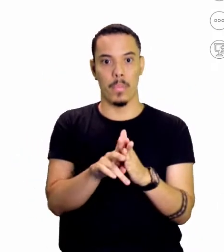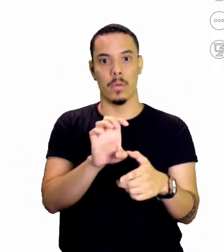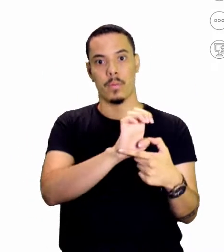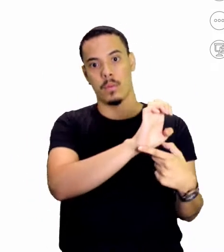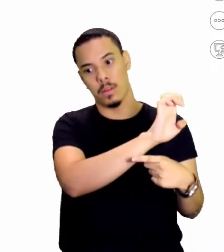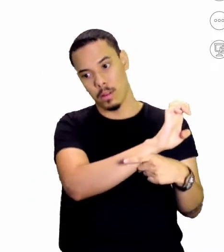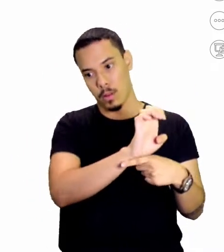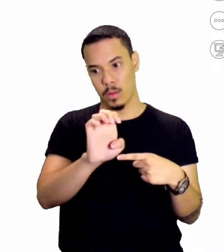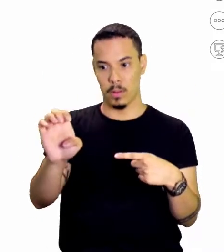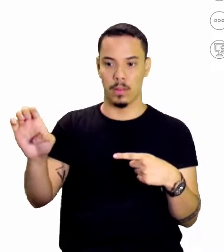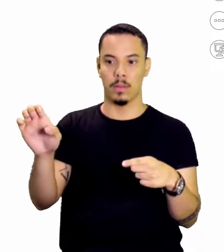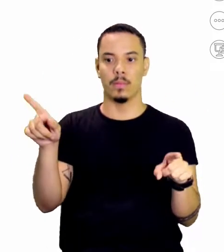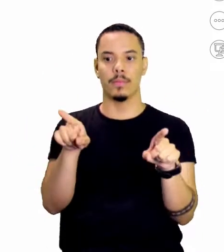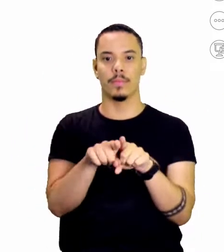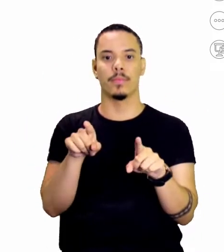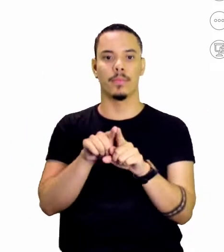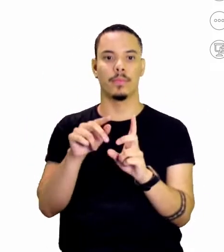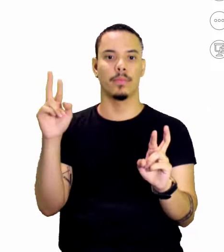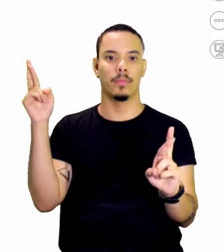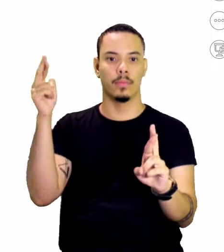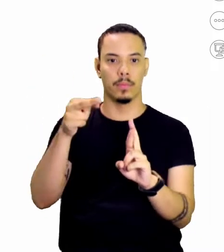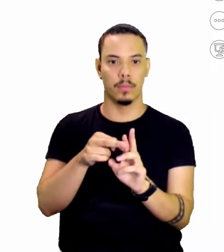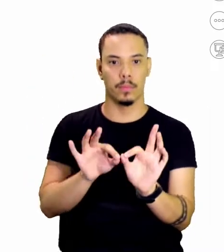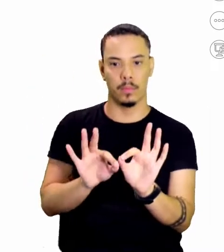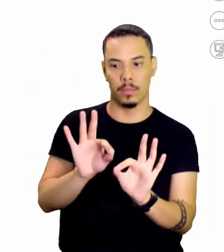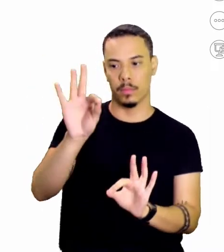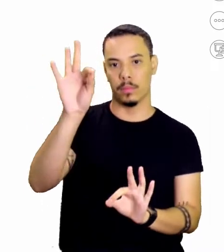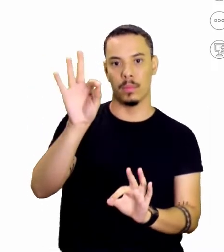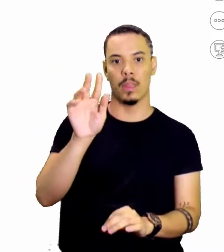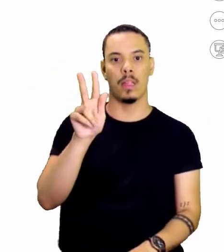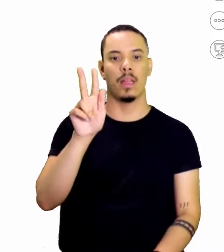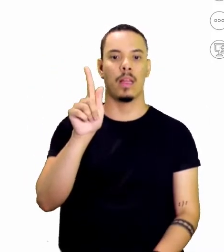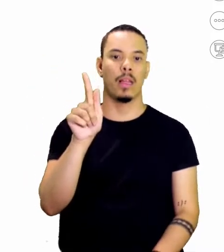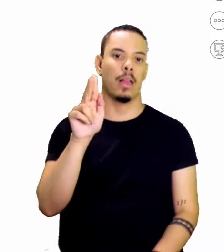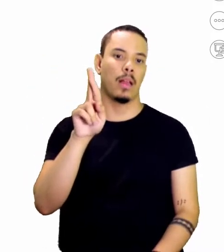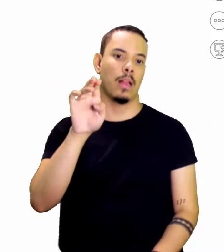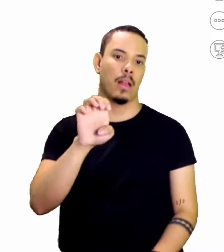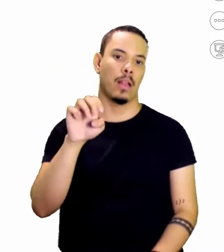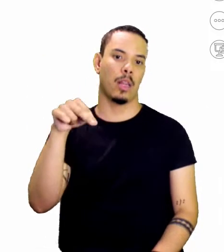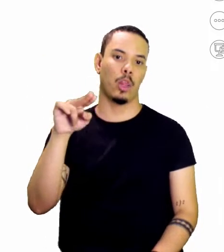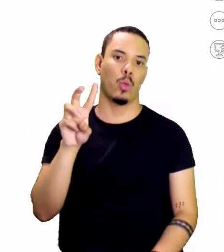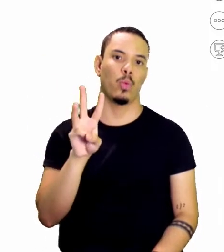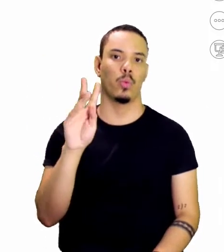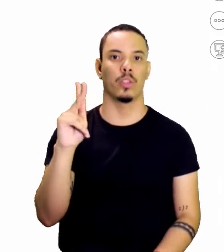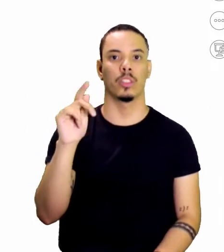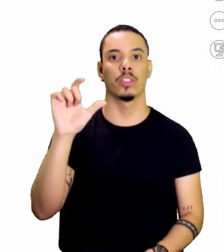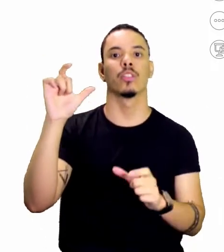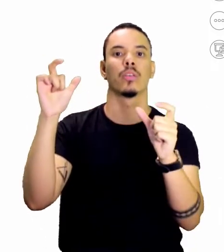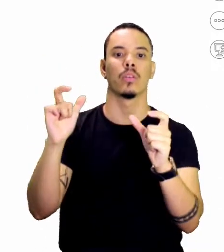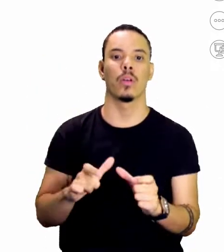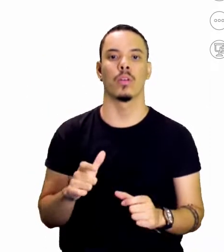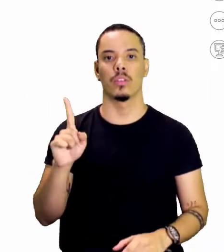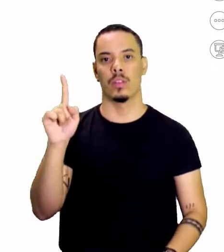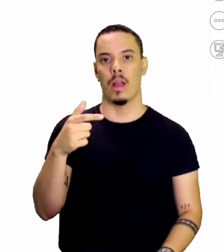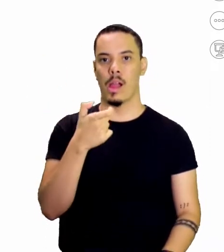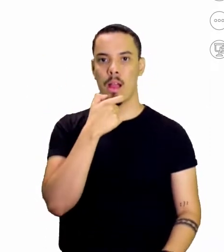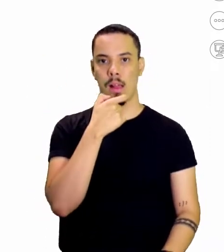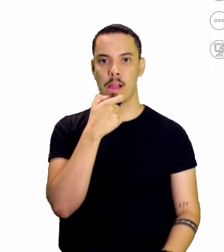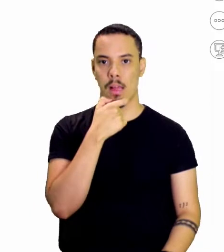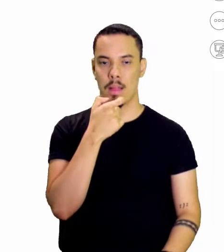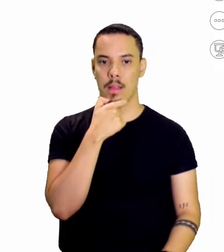e tem a longitude que a referência o meridiano de Greenwich ganhando espaço na Inglaterra né. Ali